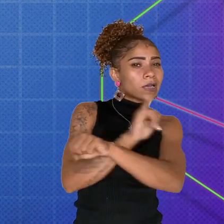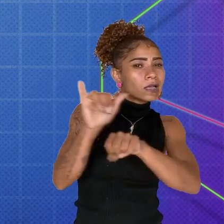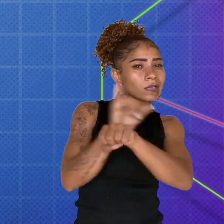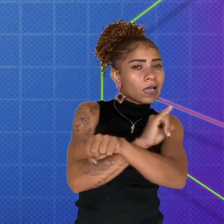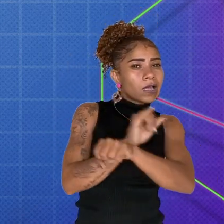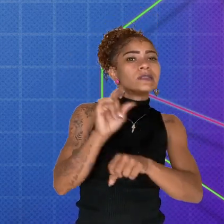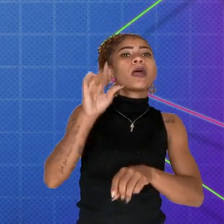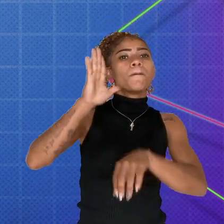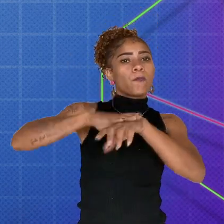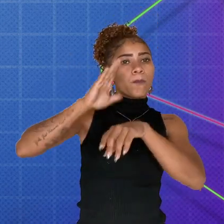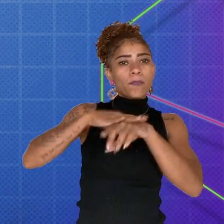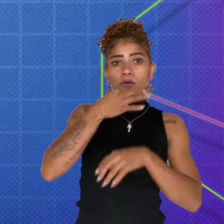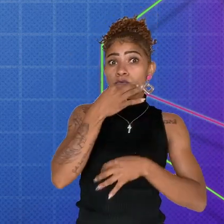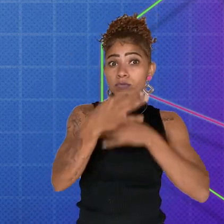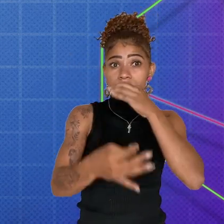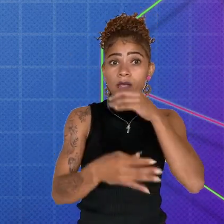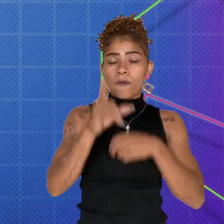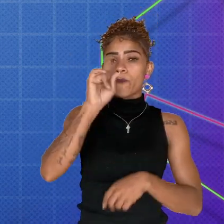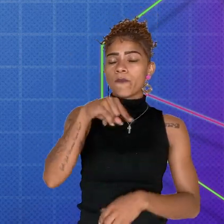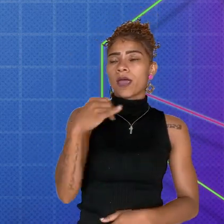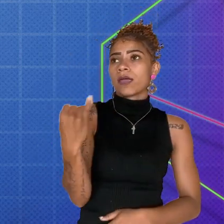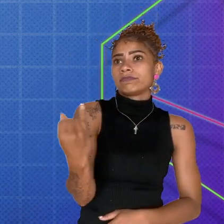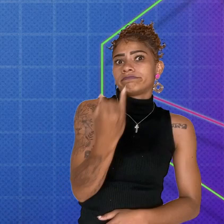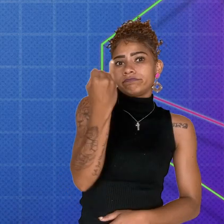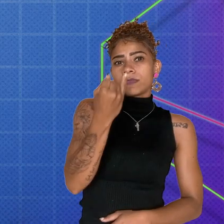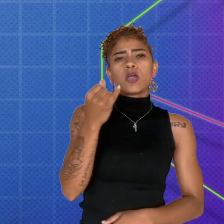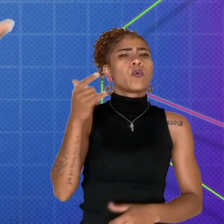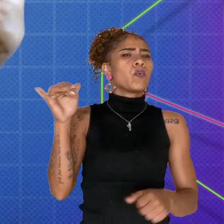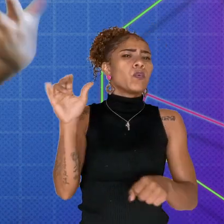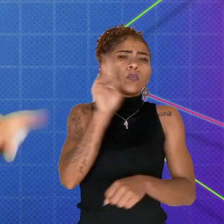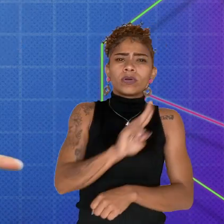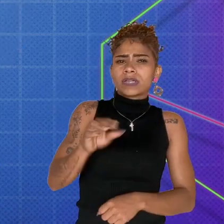uma parte fundamental de muitos jogos e pode ser usada de